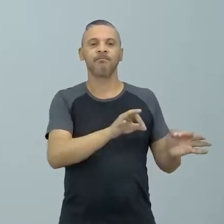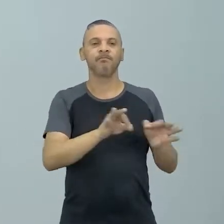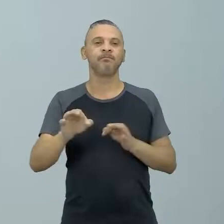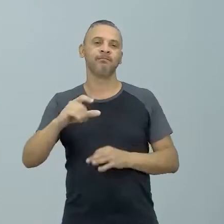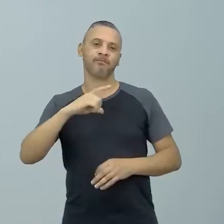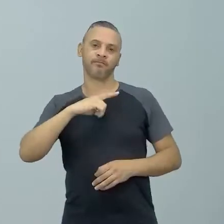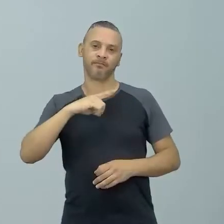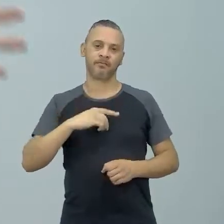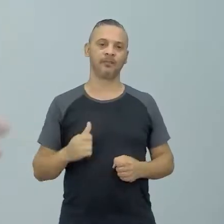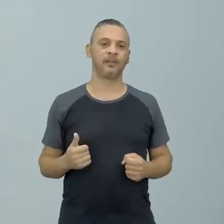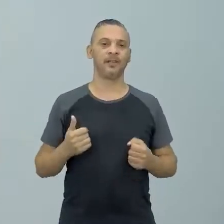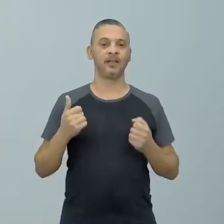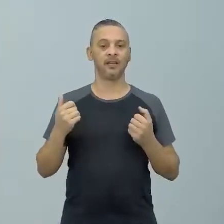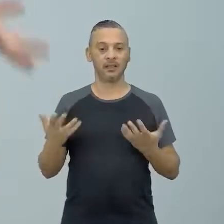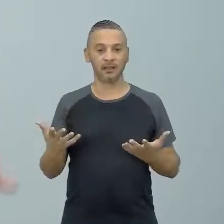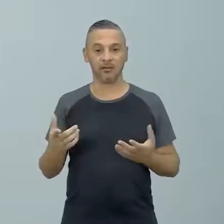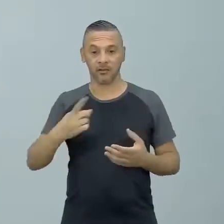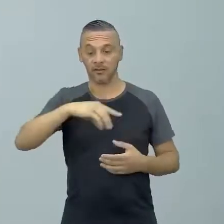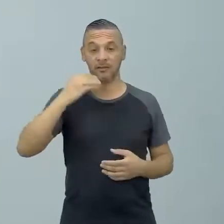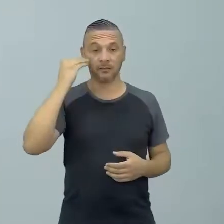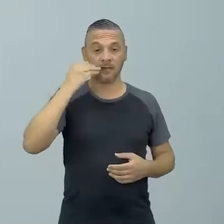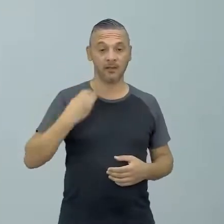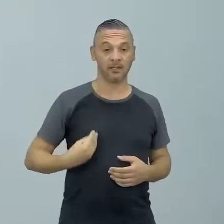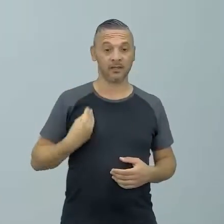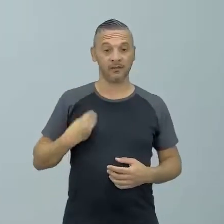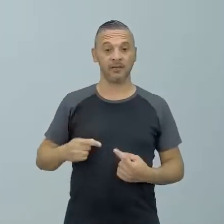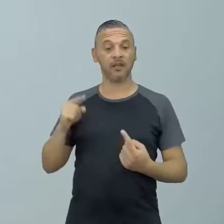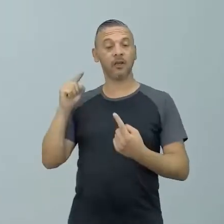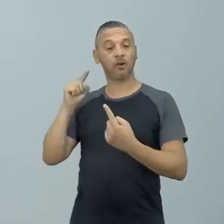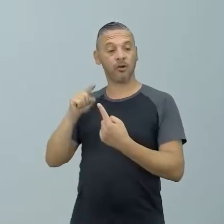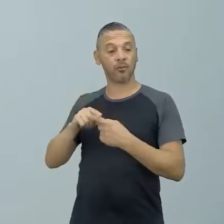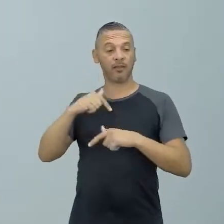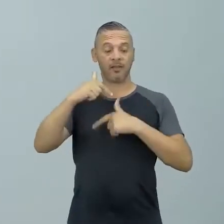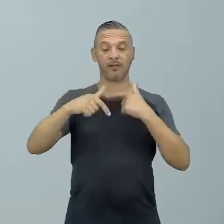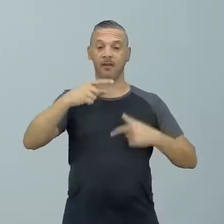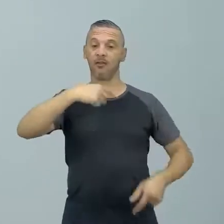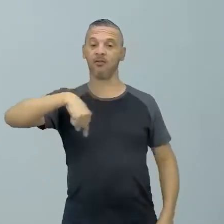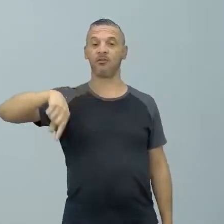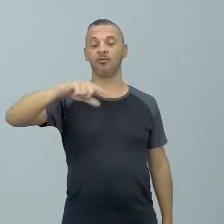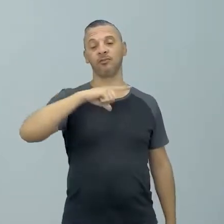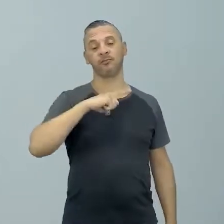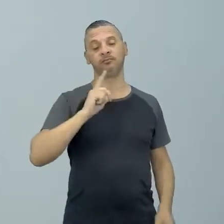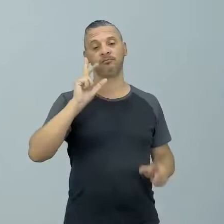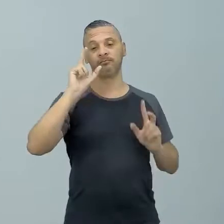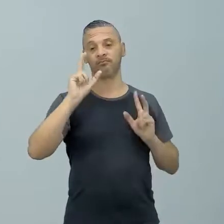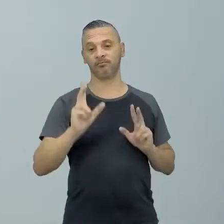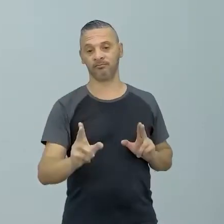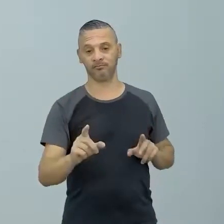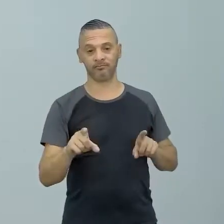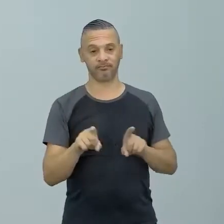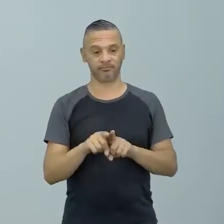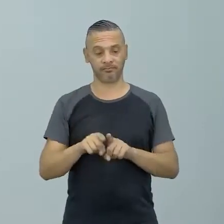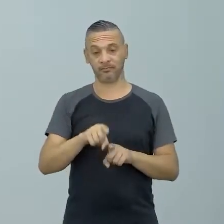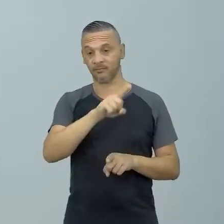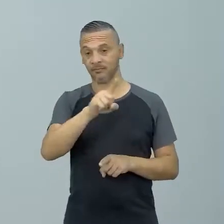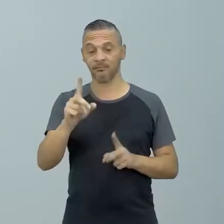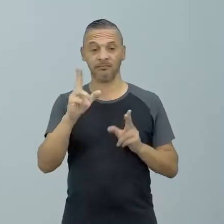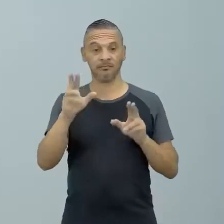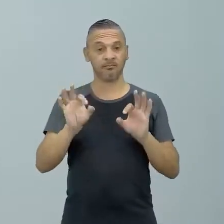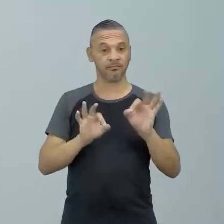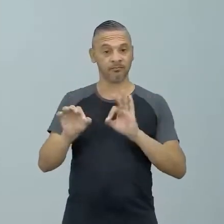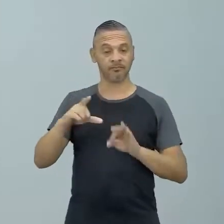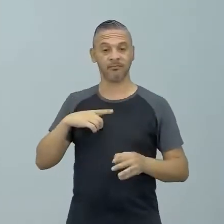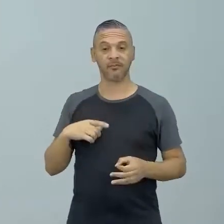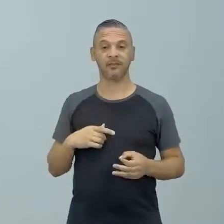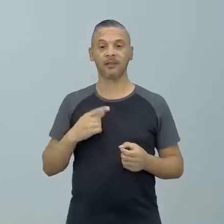né? Então, a vivência que a gente tem vai influenciar o nosso trabalho e isso vai acontecer da mesma forma com vocês. Aquilo